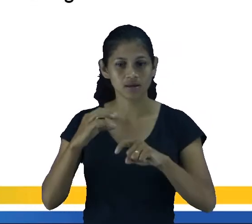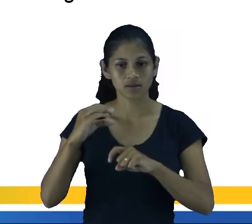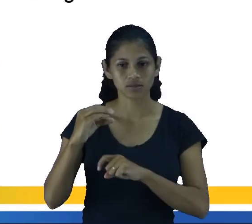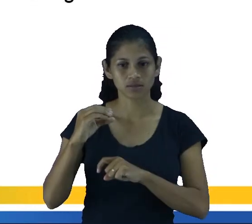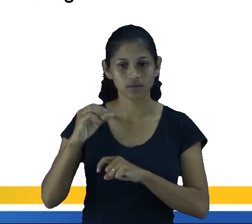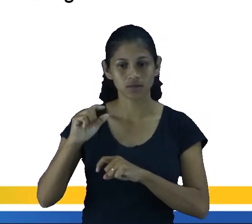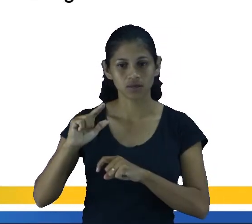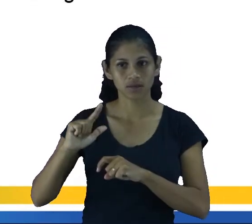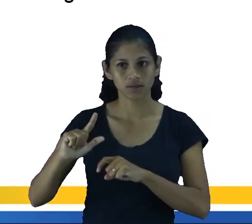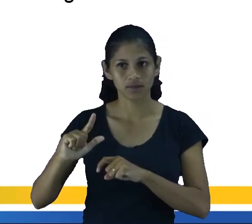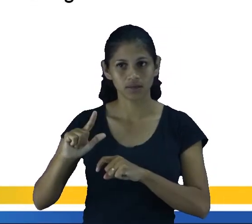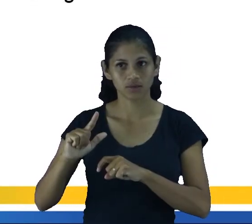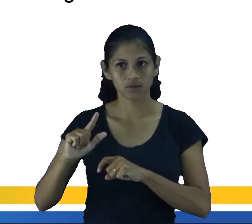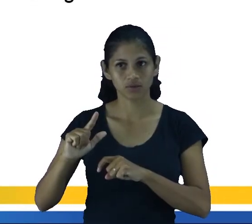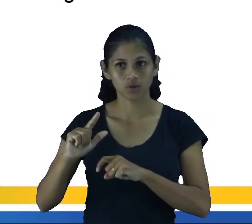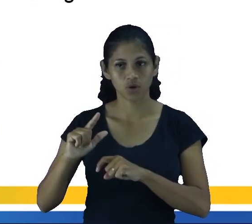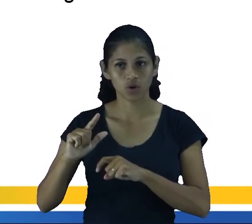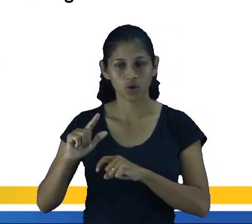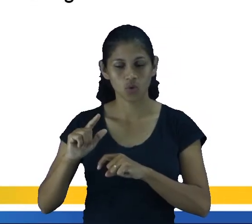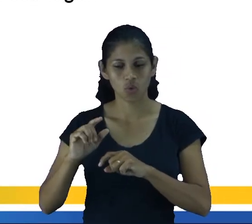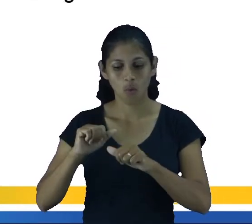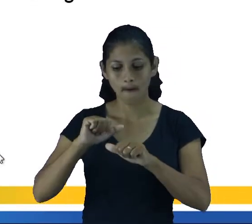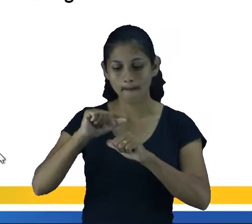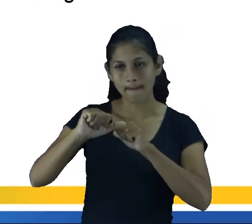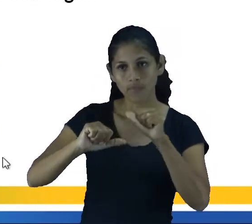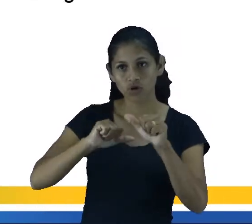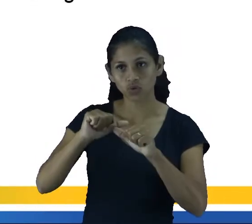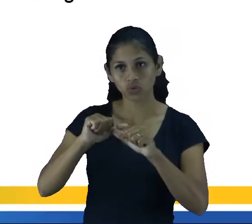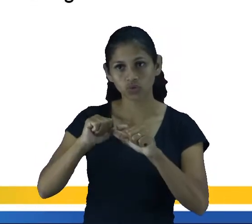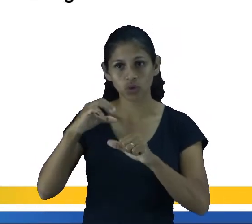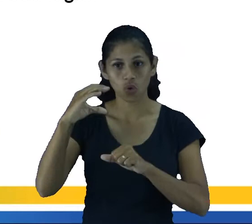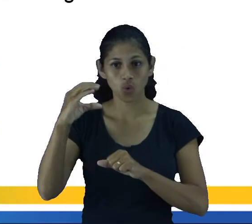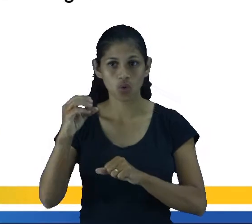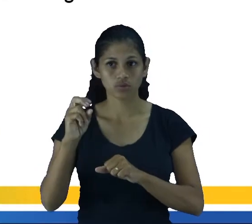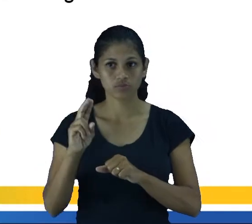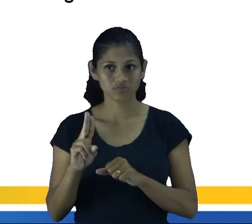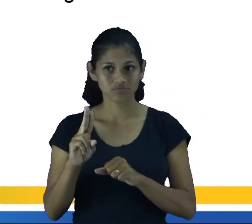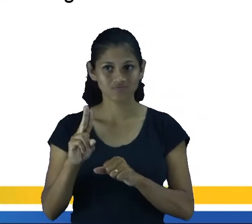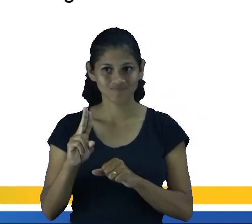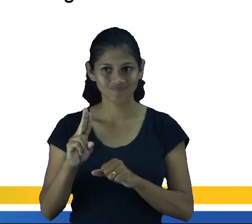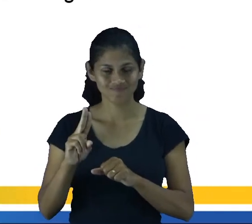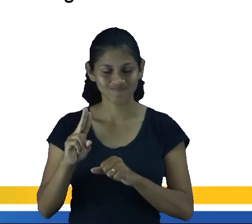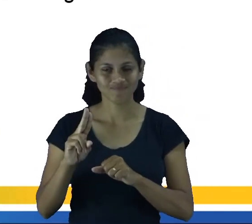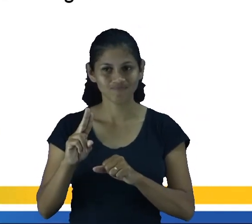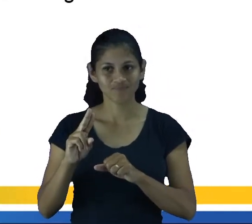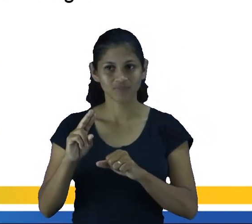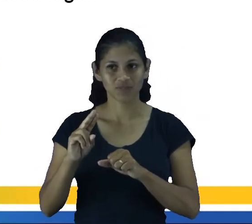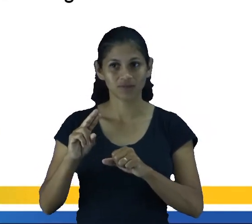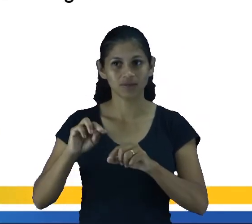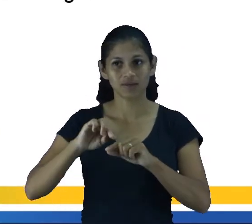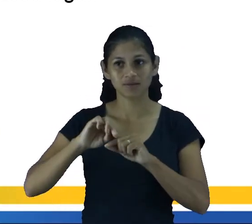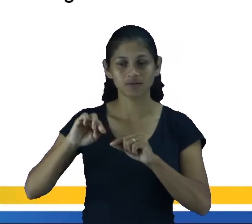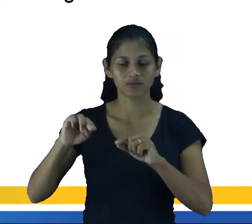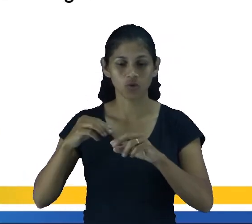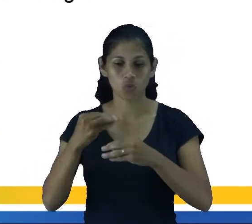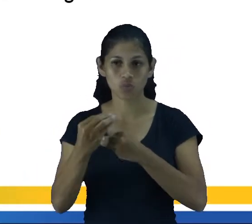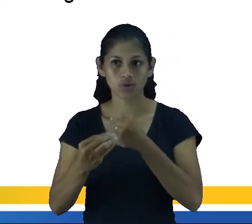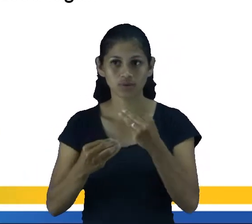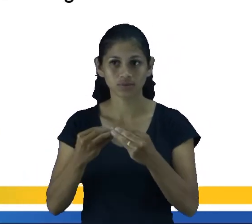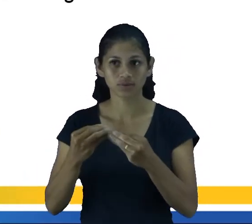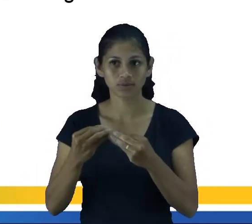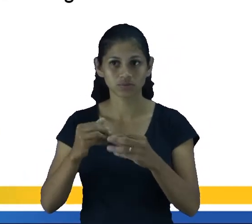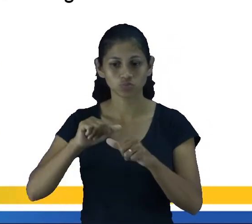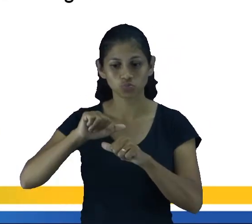ali no lugar do cobre, né, formando essa molécula, e daí o cobre fica ali sozinho. Então, isso daí é uma reação de